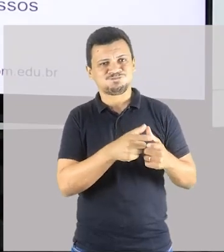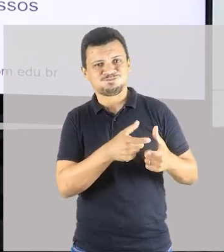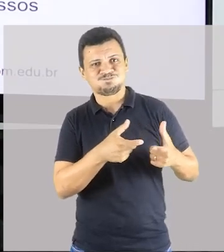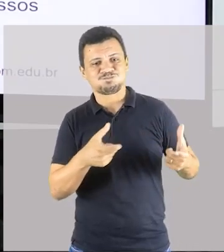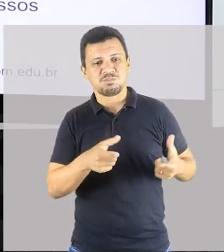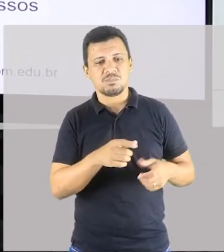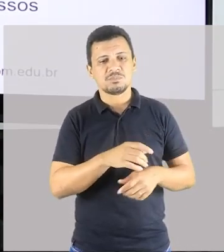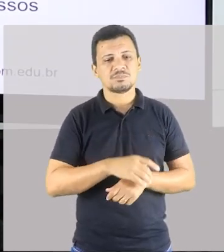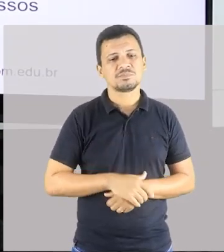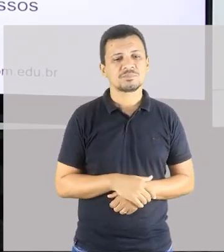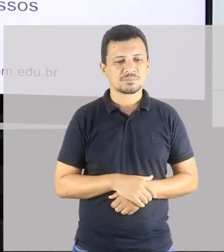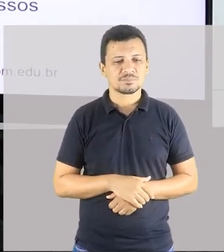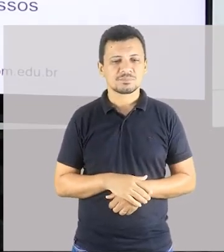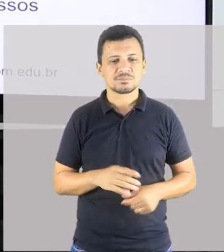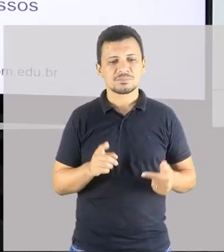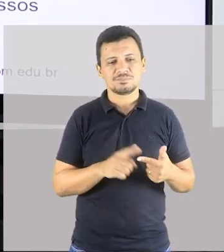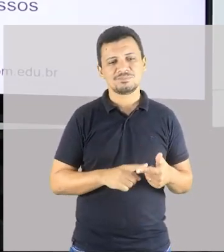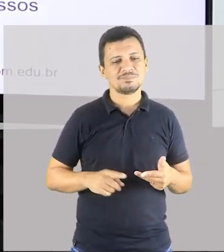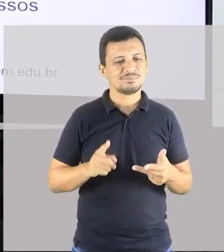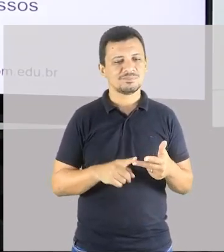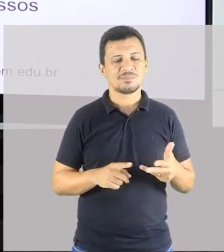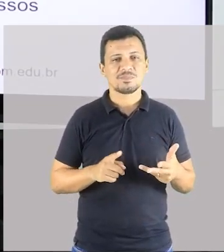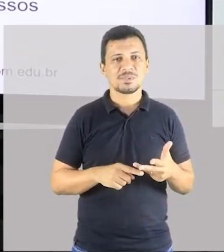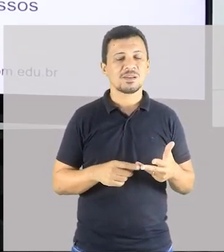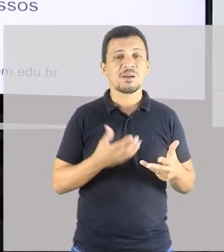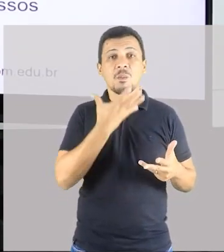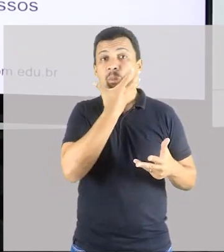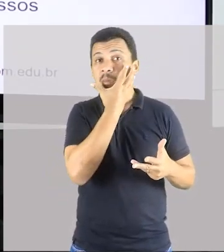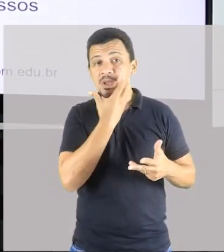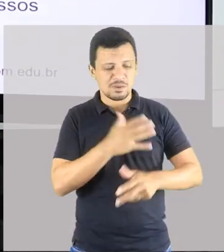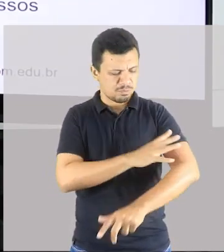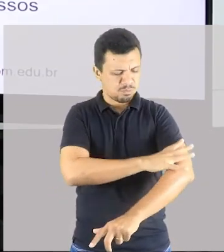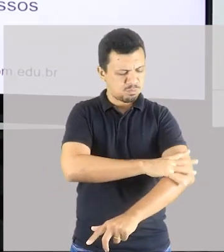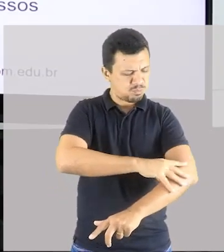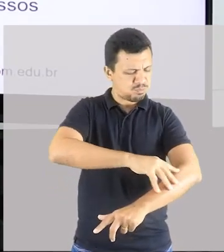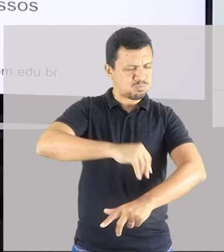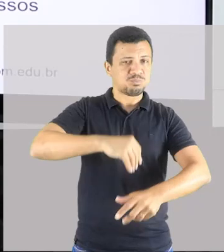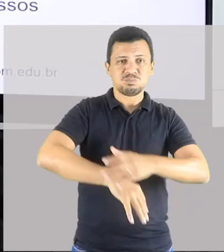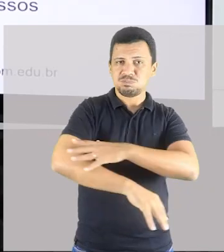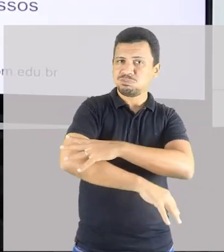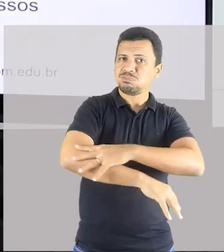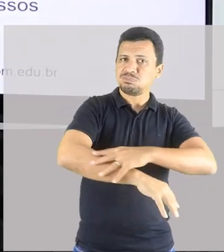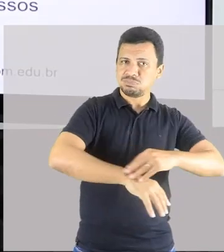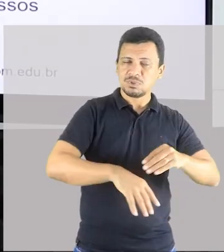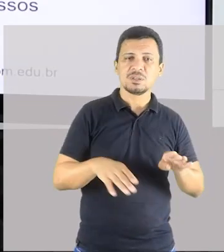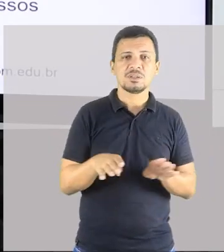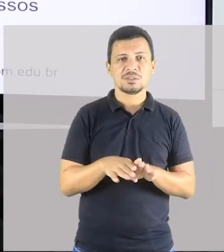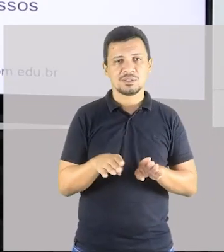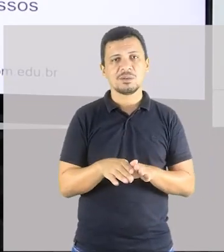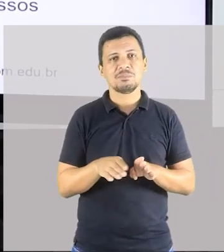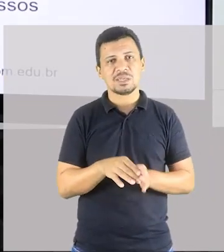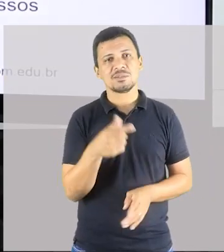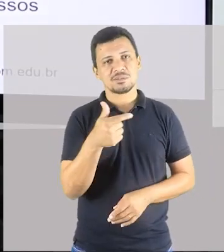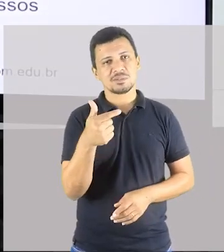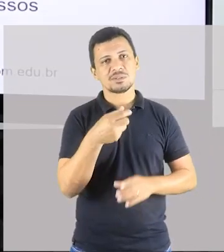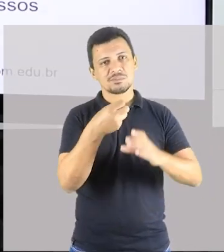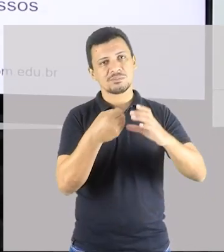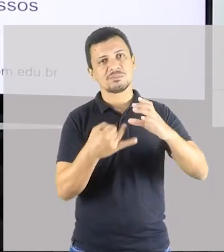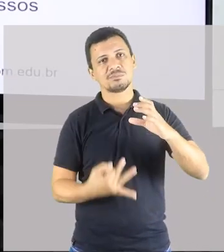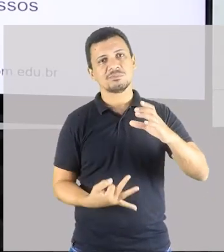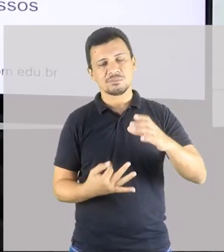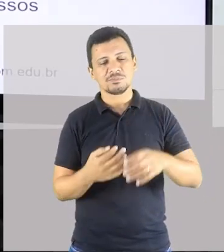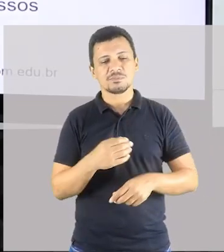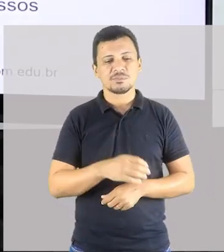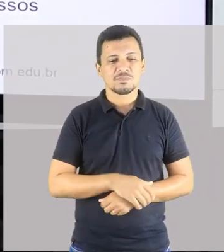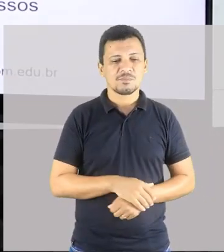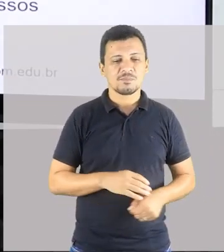sebáceas. Então, aumento de cabelos do corpo, né, e da pele é uma outra característica secundária que se deve à ação